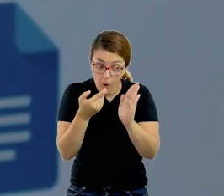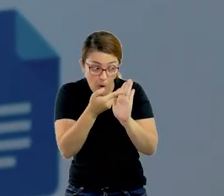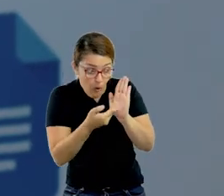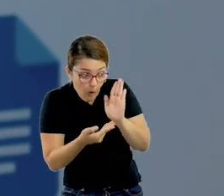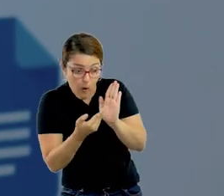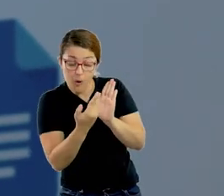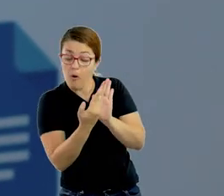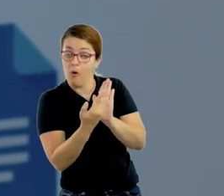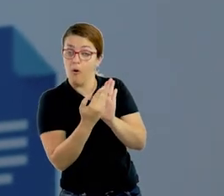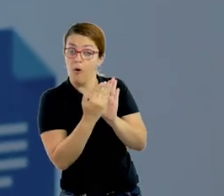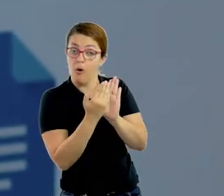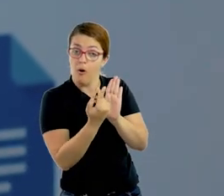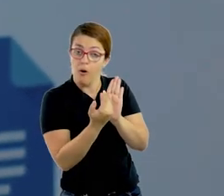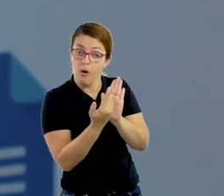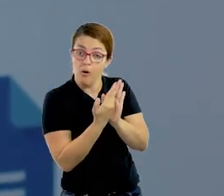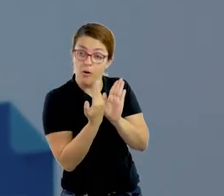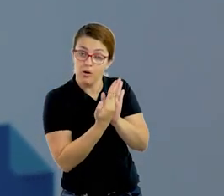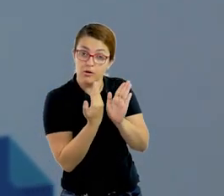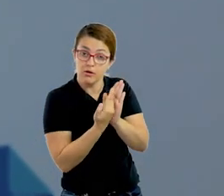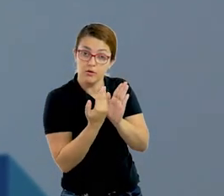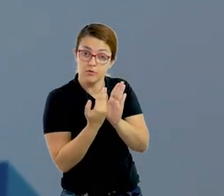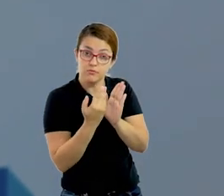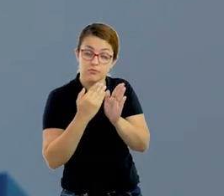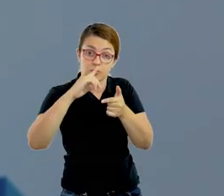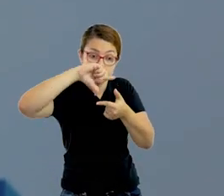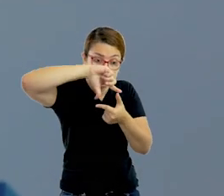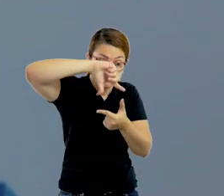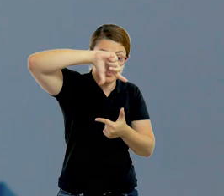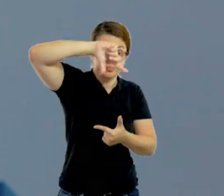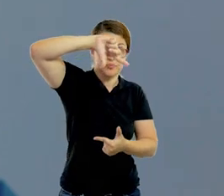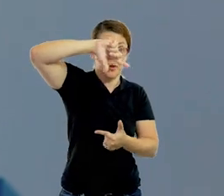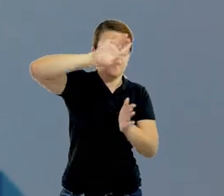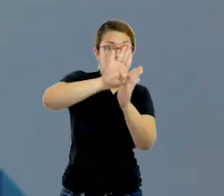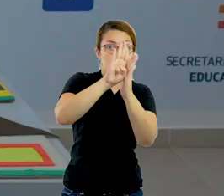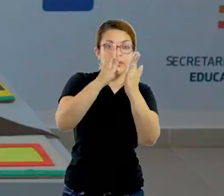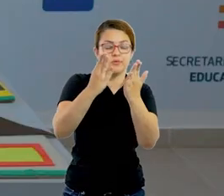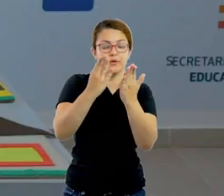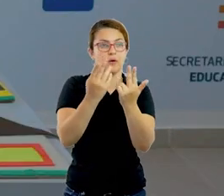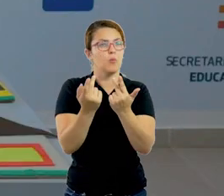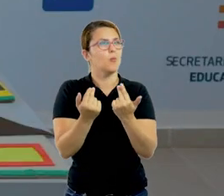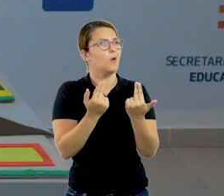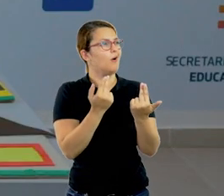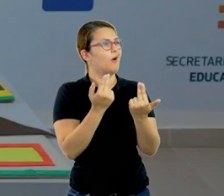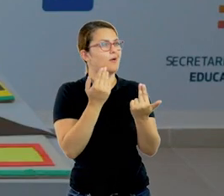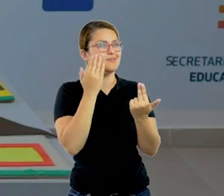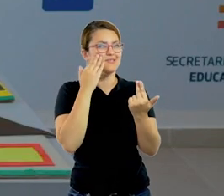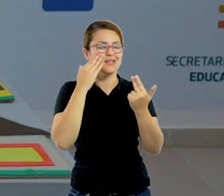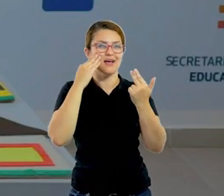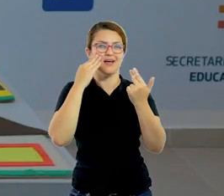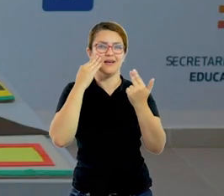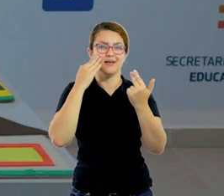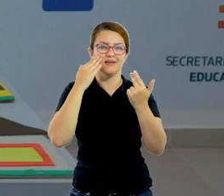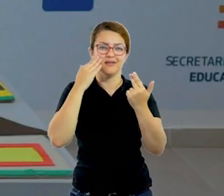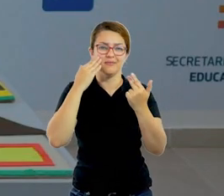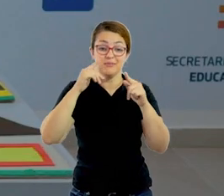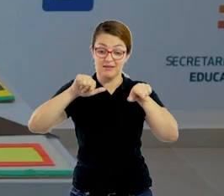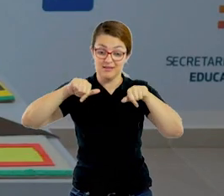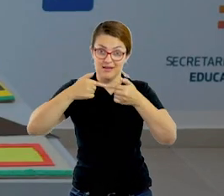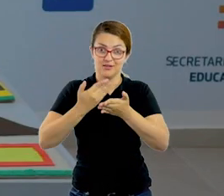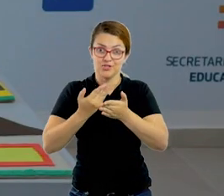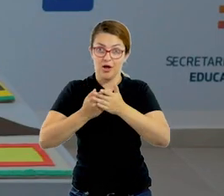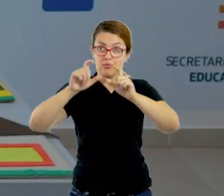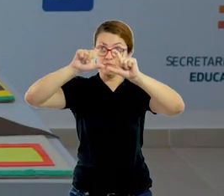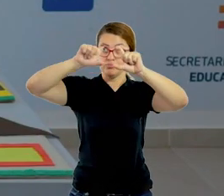ou filha, a porta ela é retangular assim como, deixa eu ver, uma lousa dentro de uma sala de